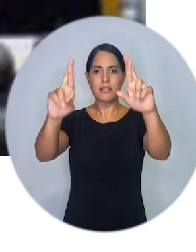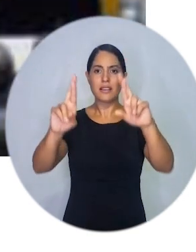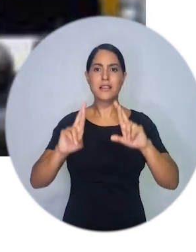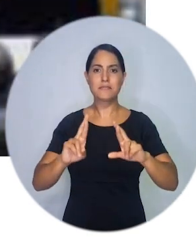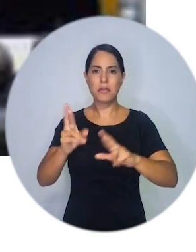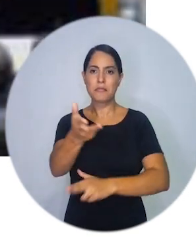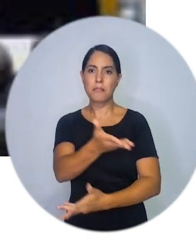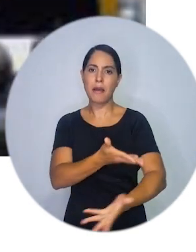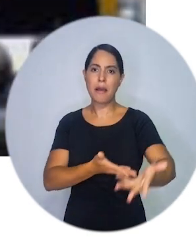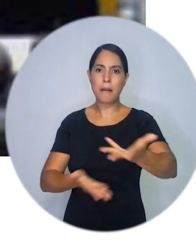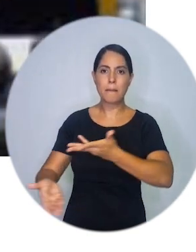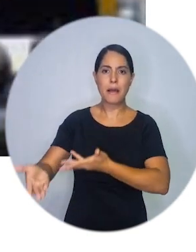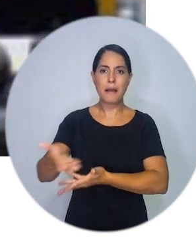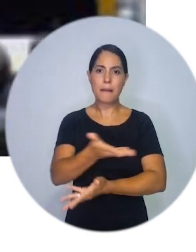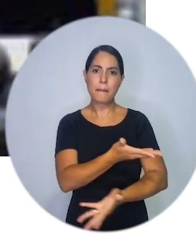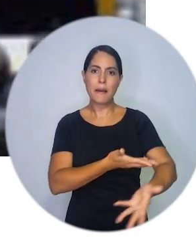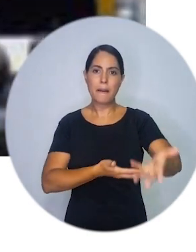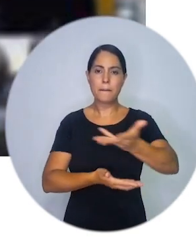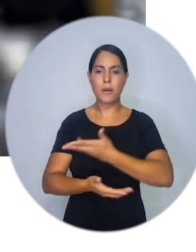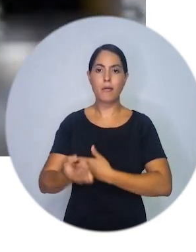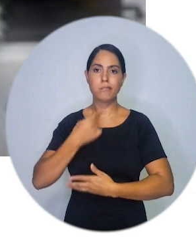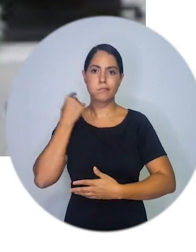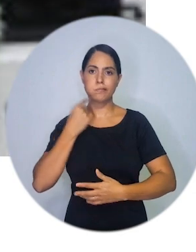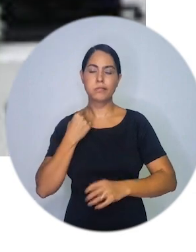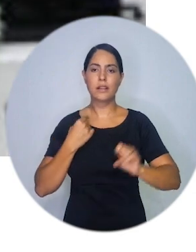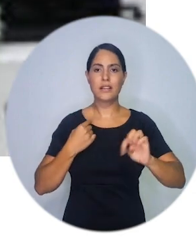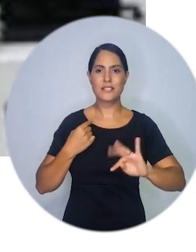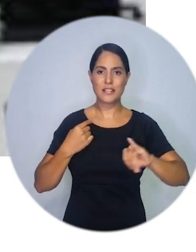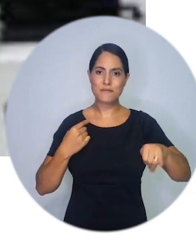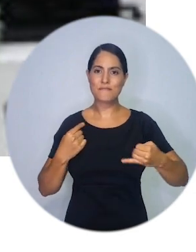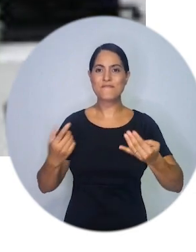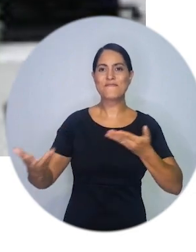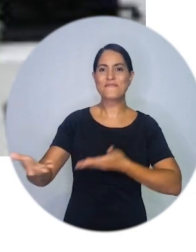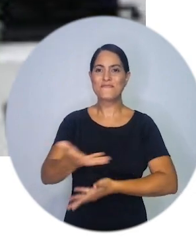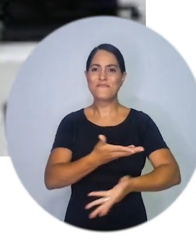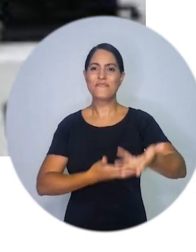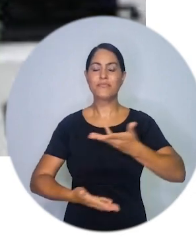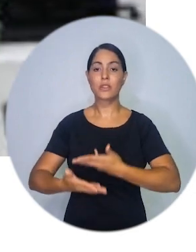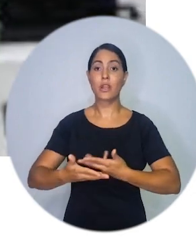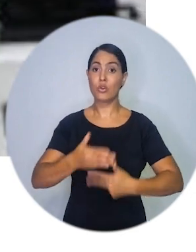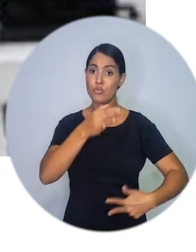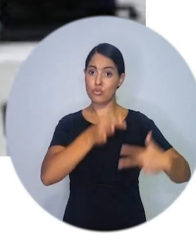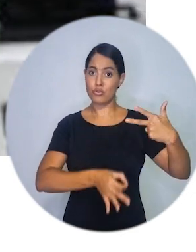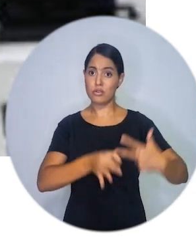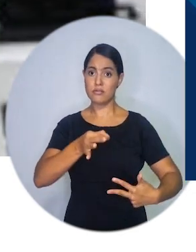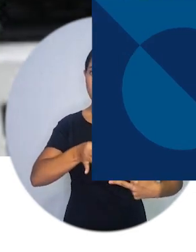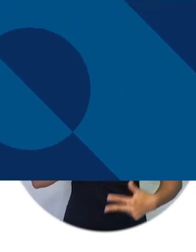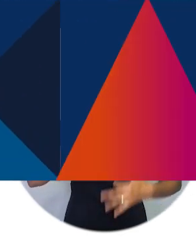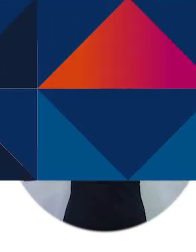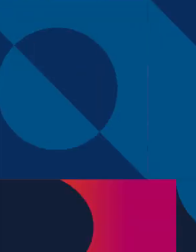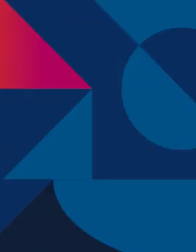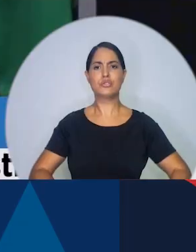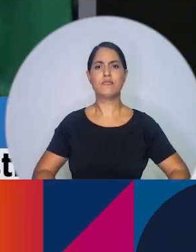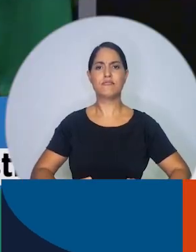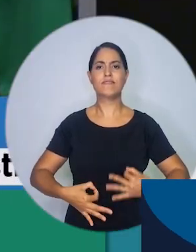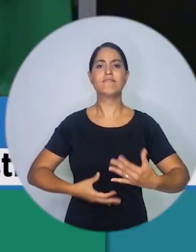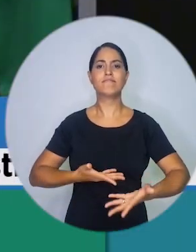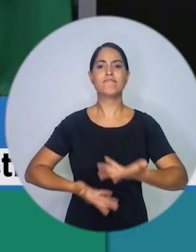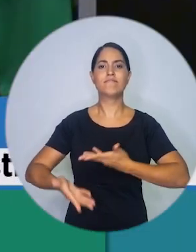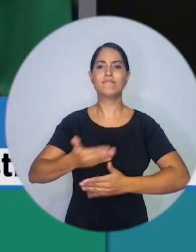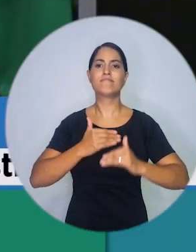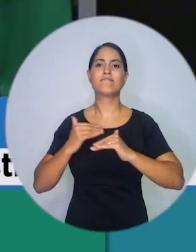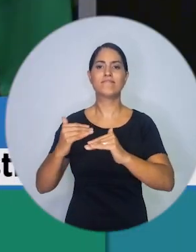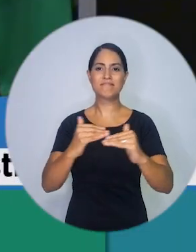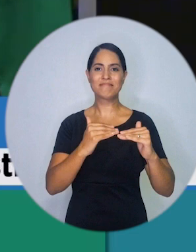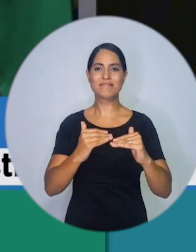a ausência de hierarquia entre os sujeitos processuais e promove um judiciário mais justo e